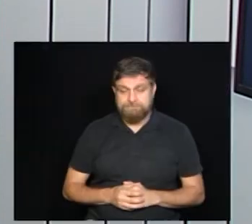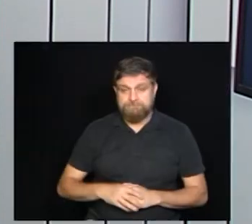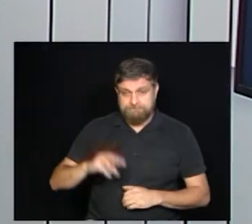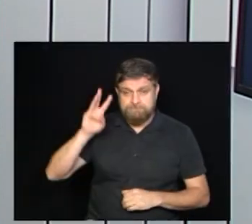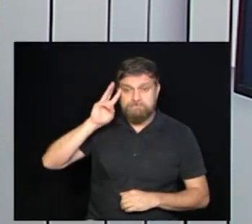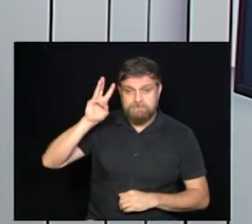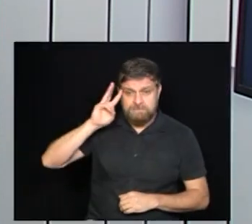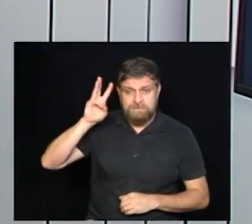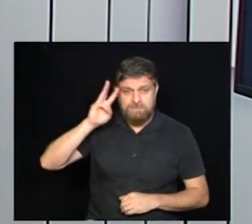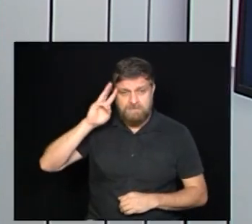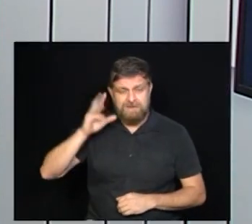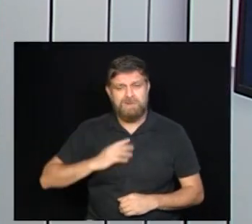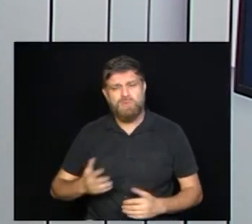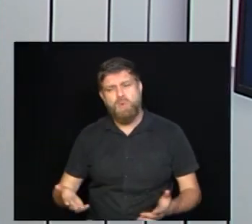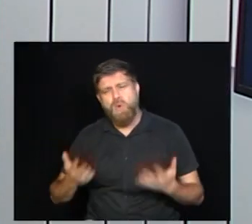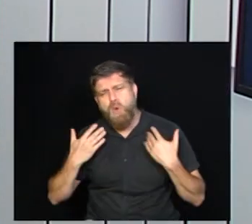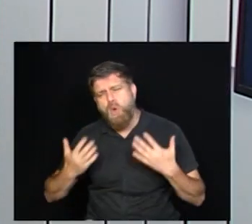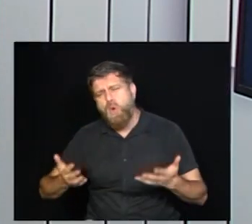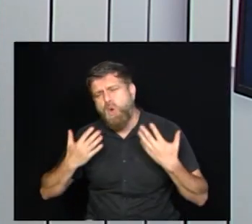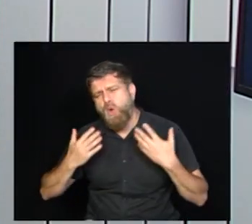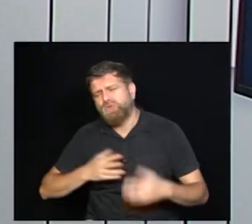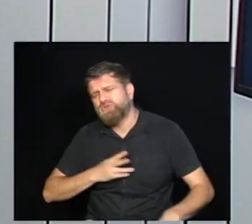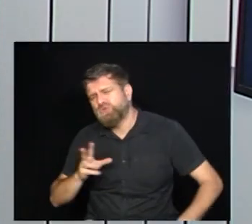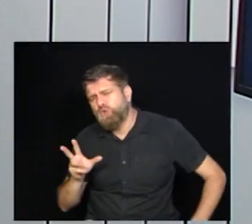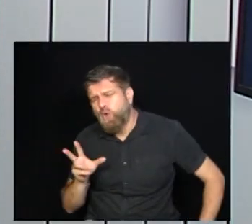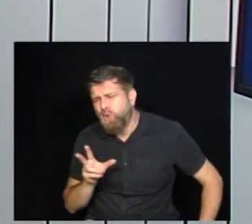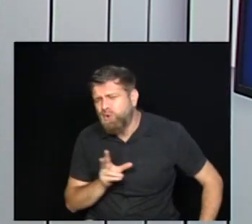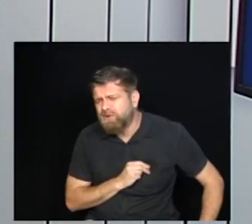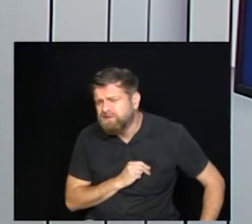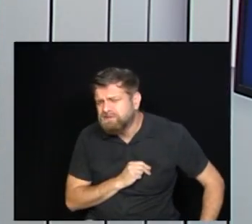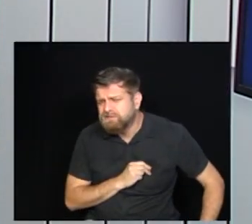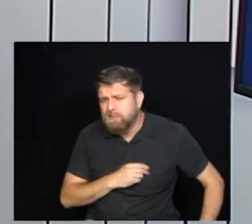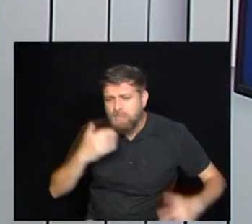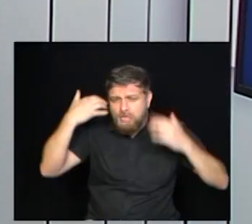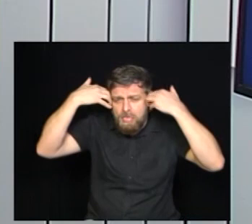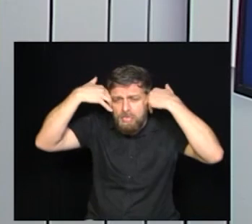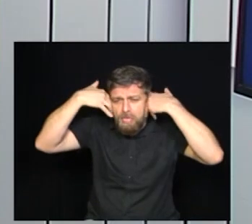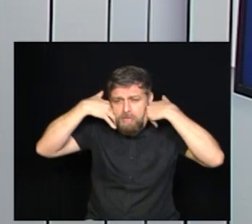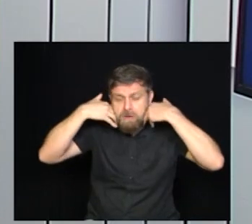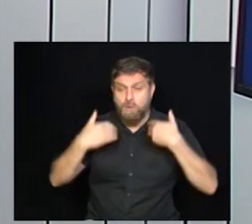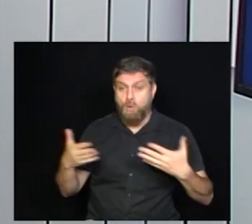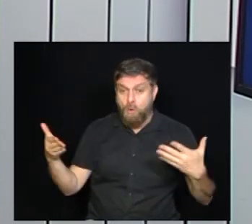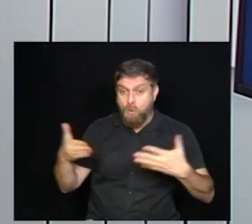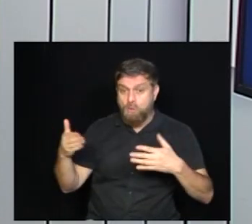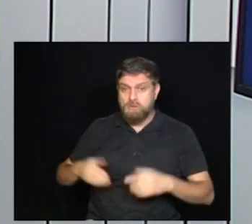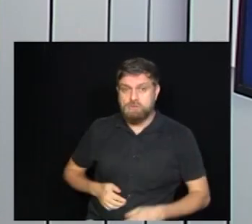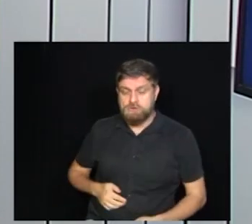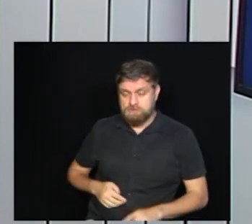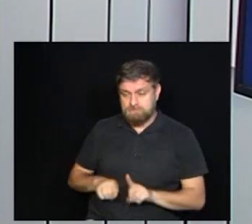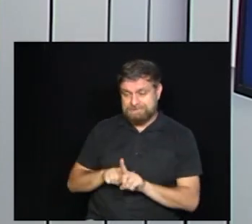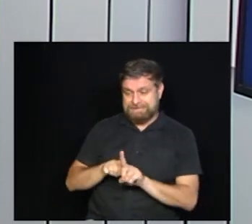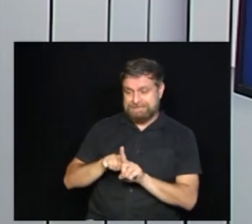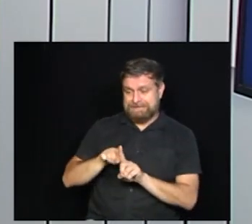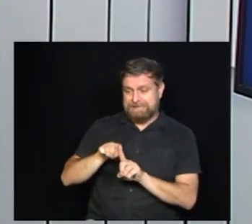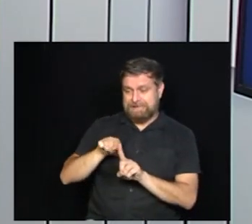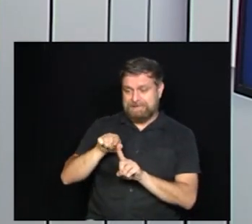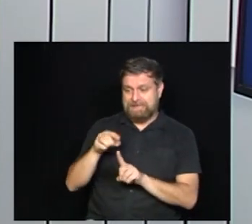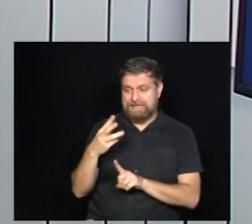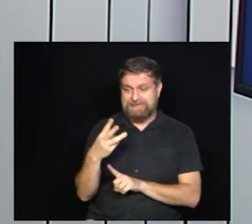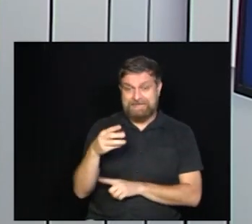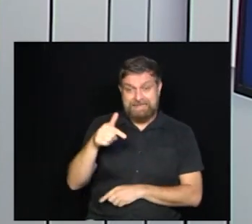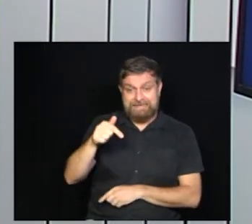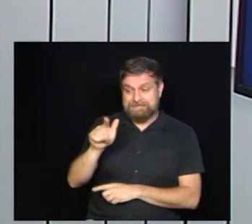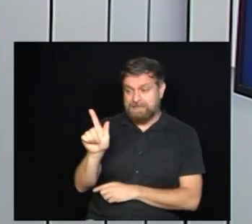Terça-feira de muito calor aqui na cidade de Campinas. Hoje os termômetros chegaram aos